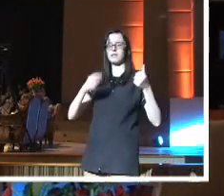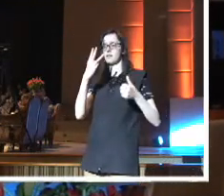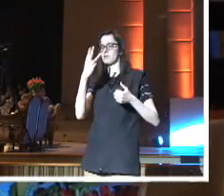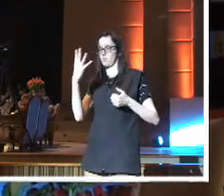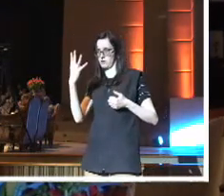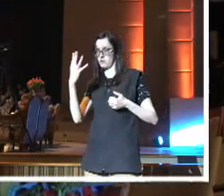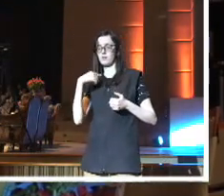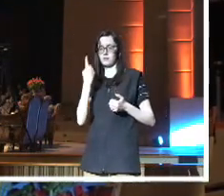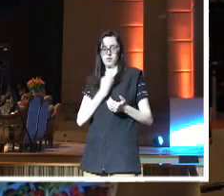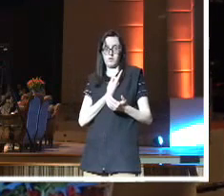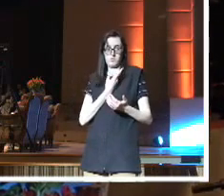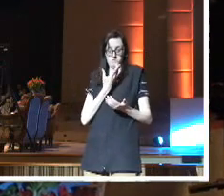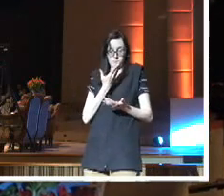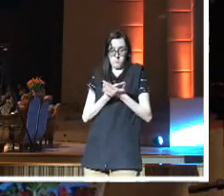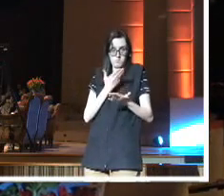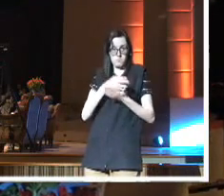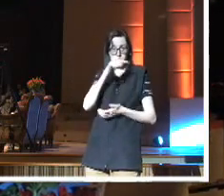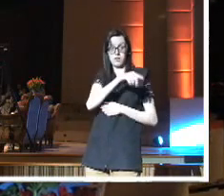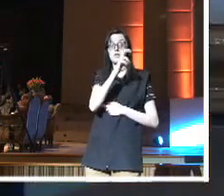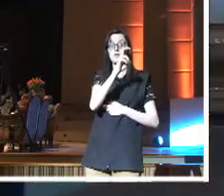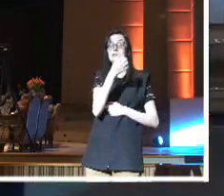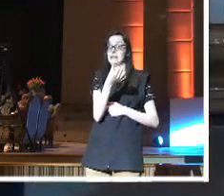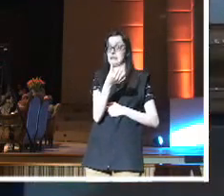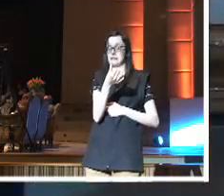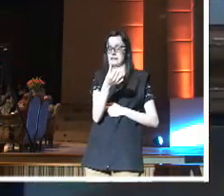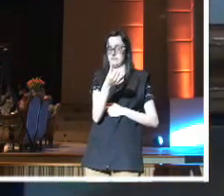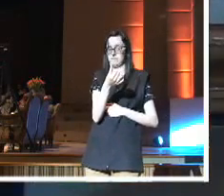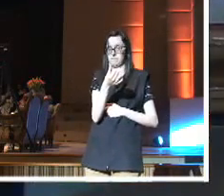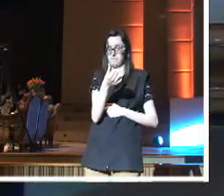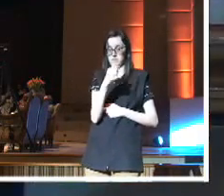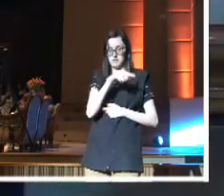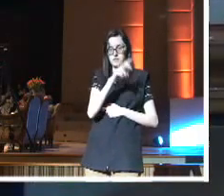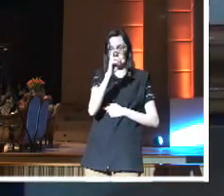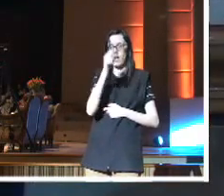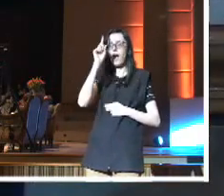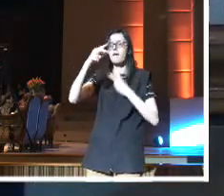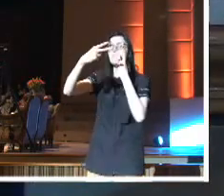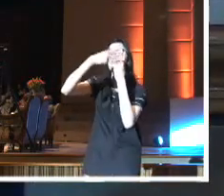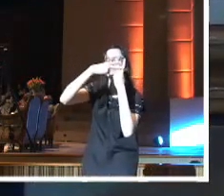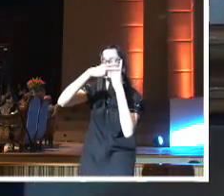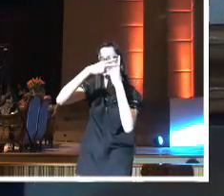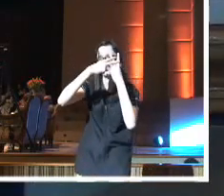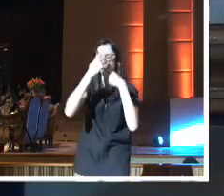especialmente o 56, que foi escrito durante o calabouço,